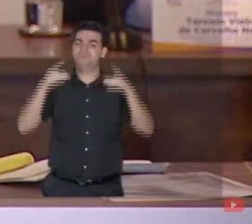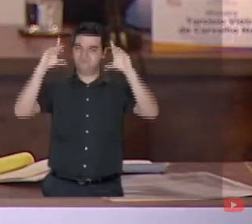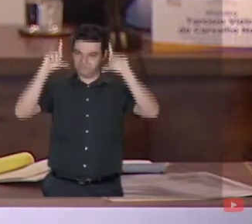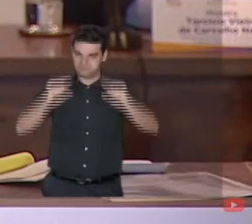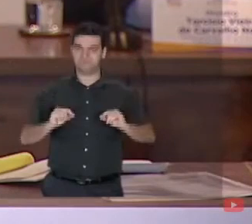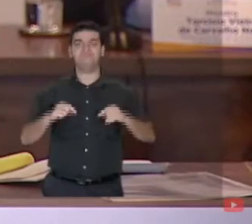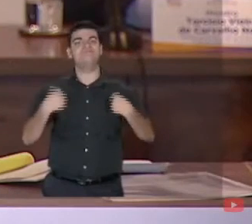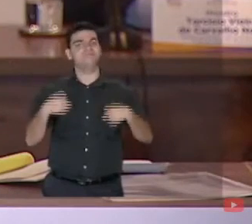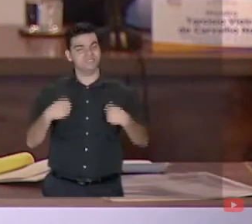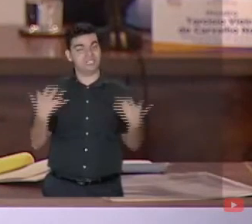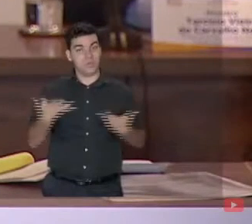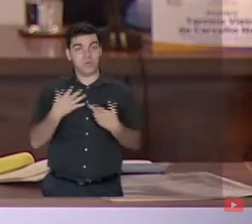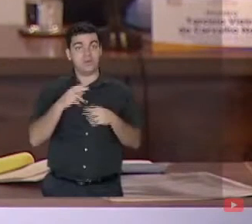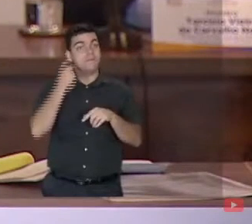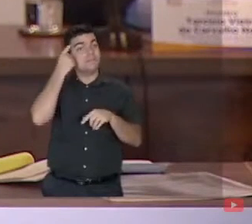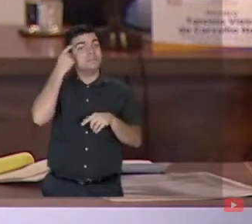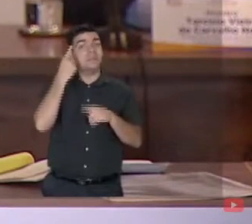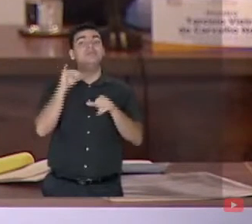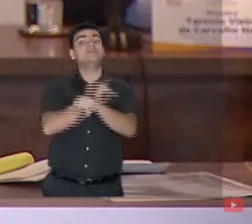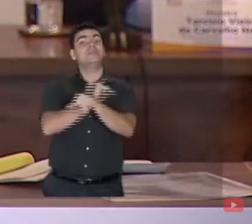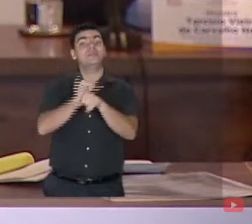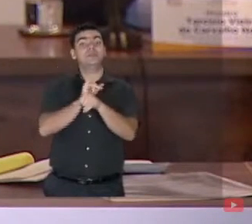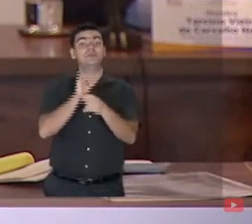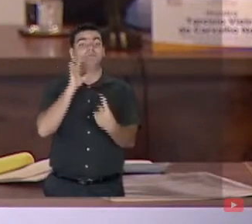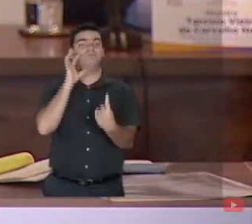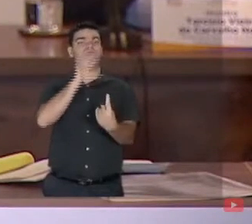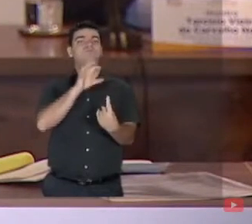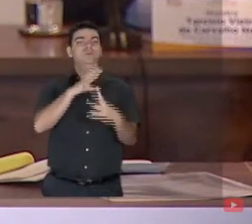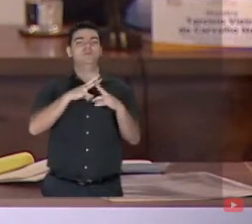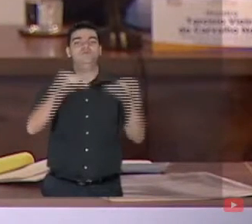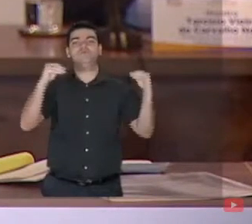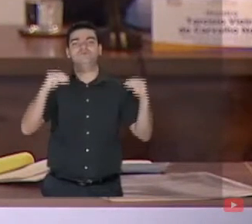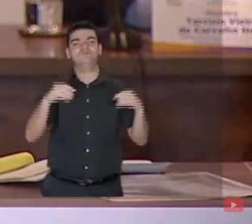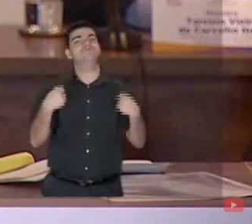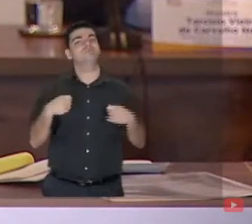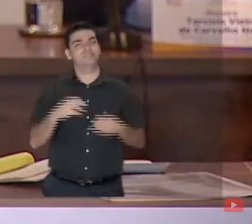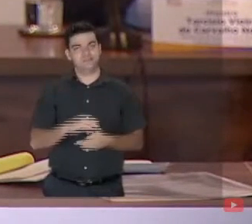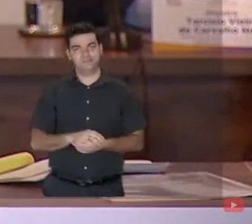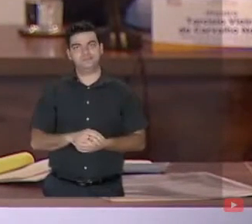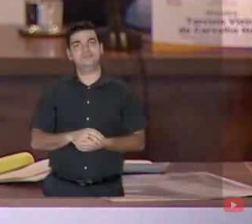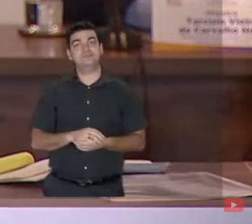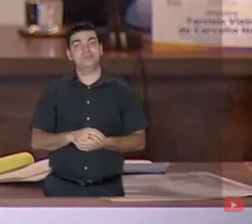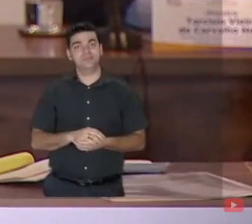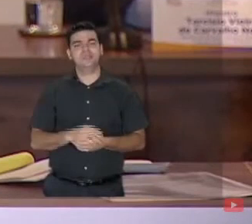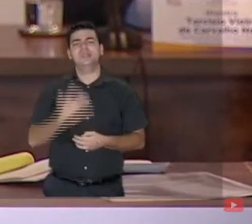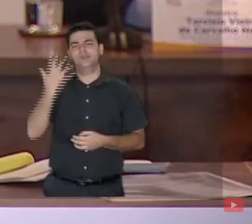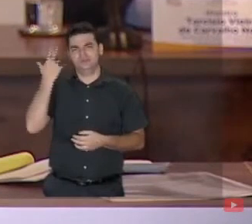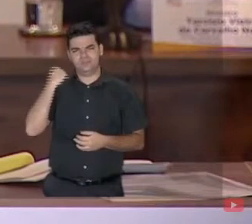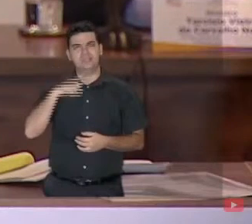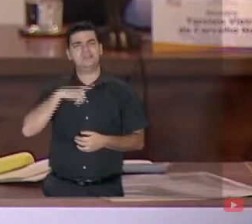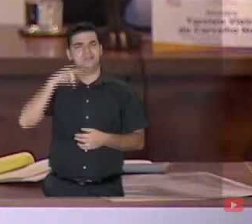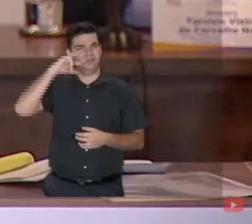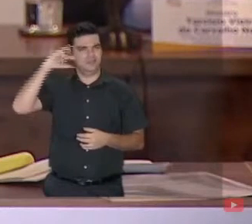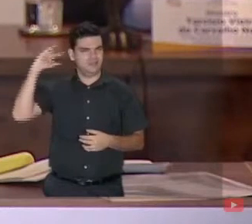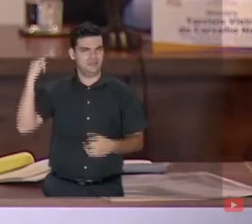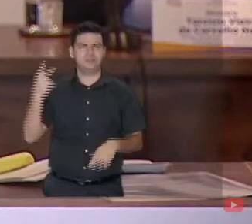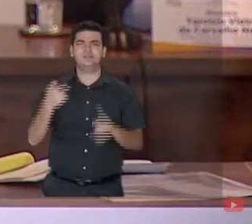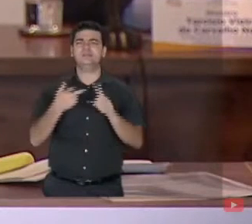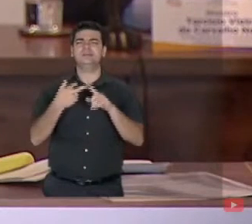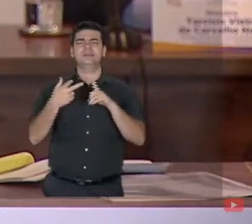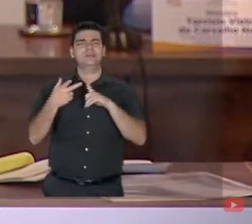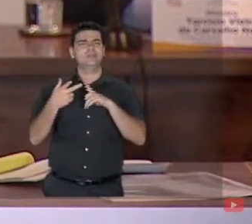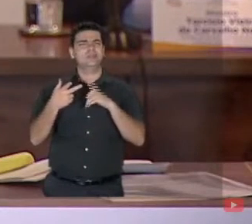suas causas e enfrentá-las adequadamente. Há problemas envolvendo a milícia, há